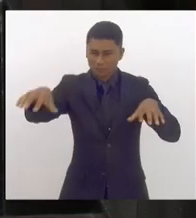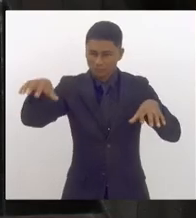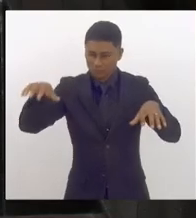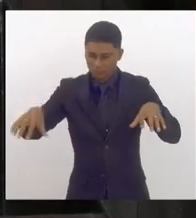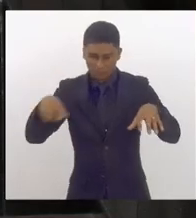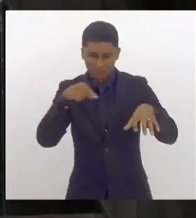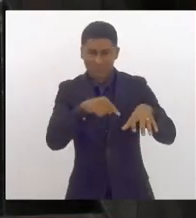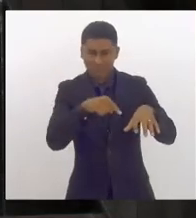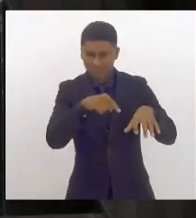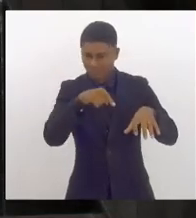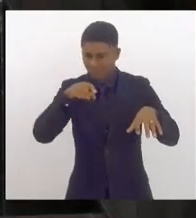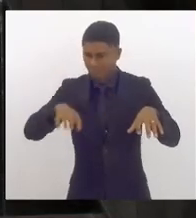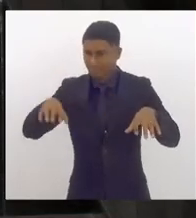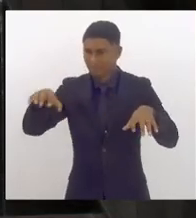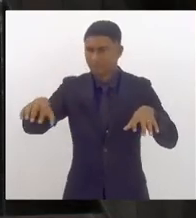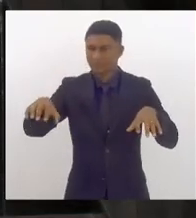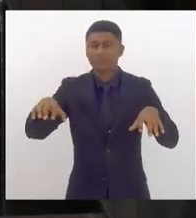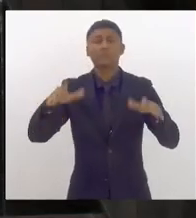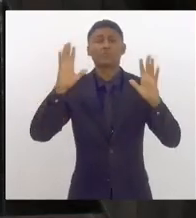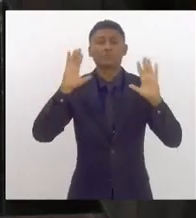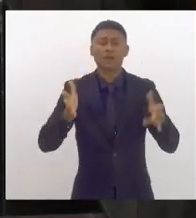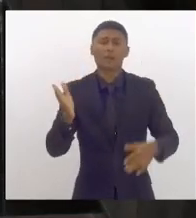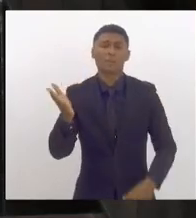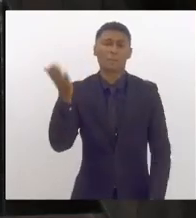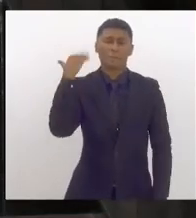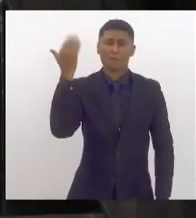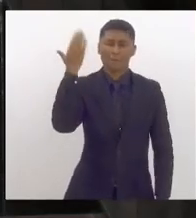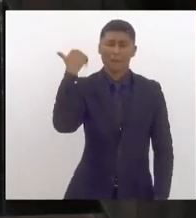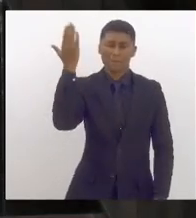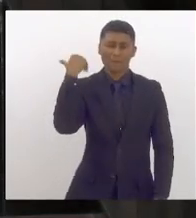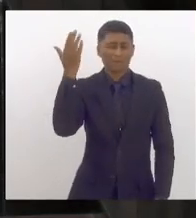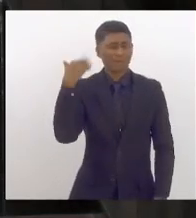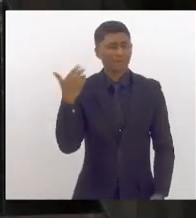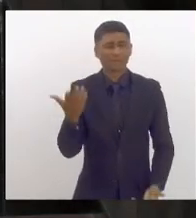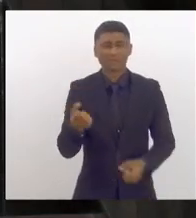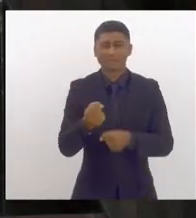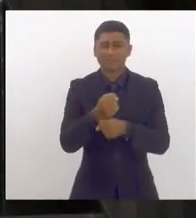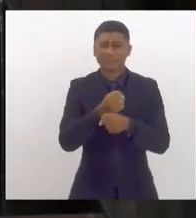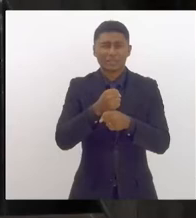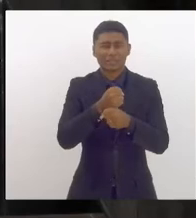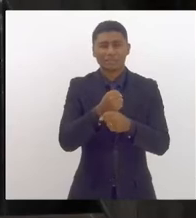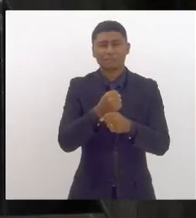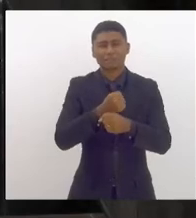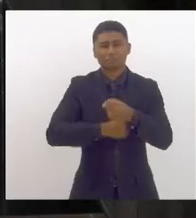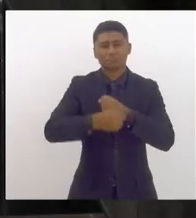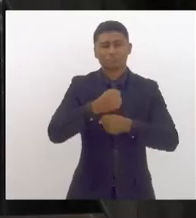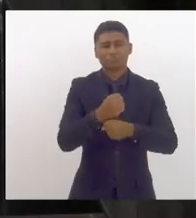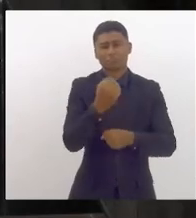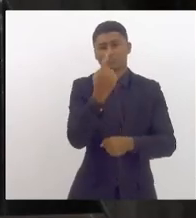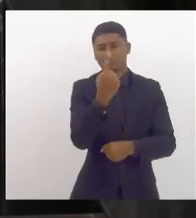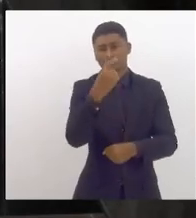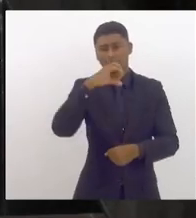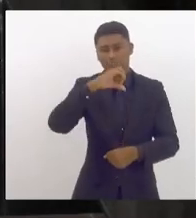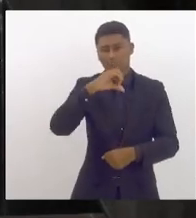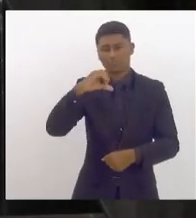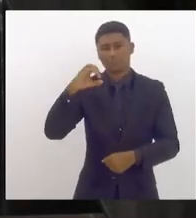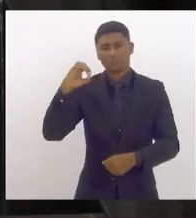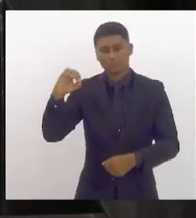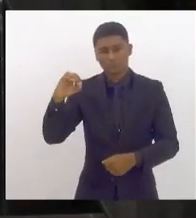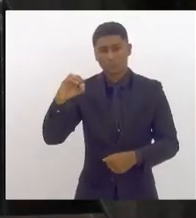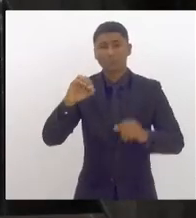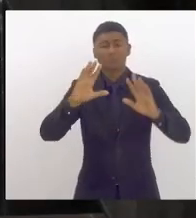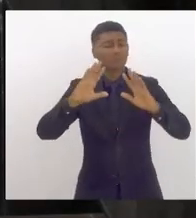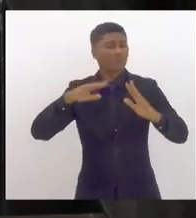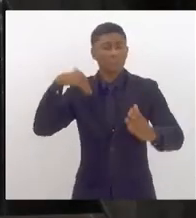desde o do ídolo dos idos da década de 90 e até agora